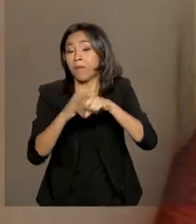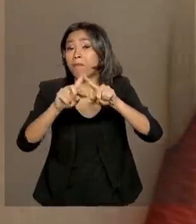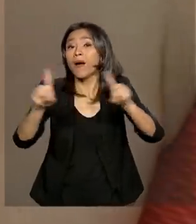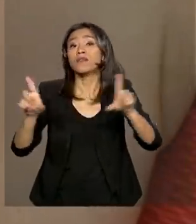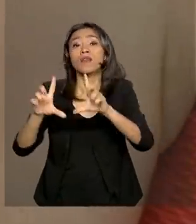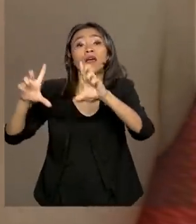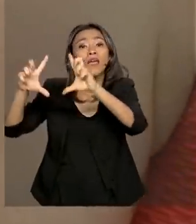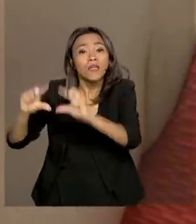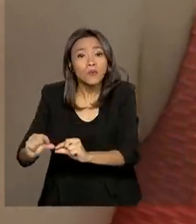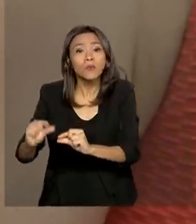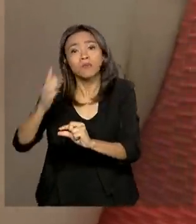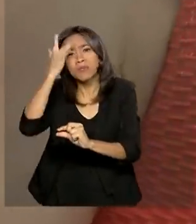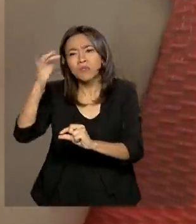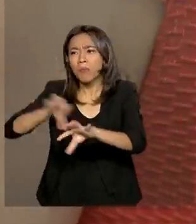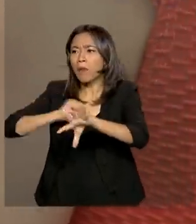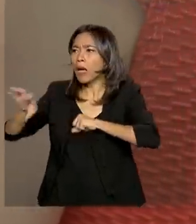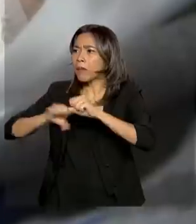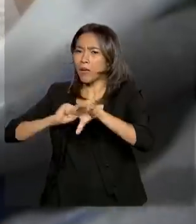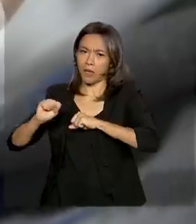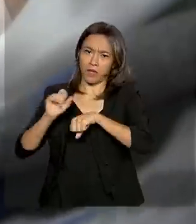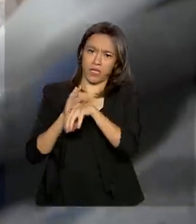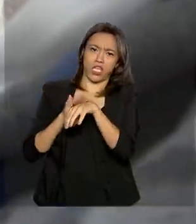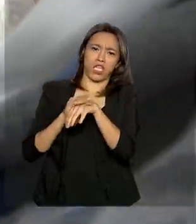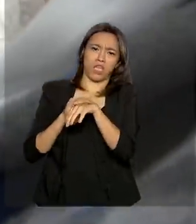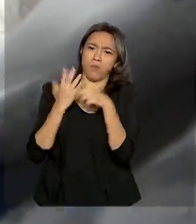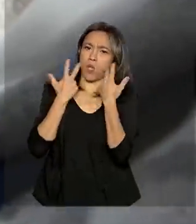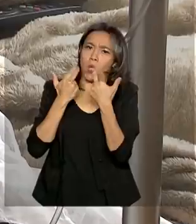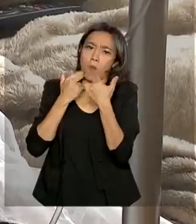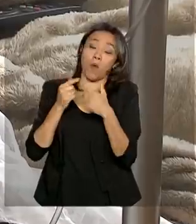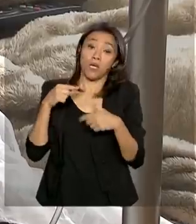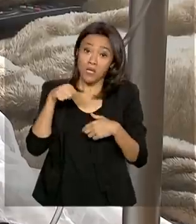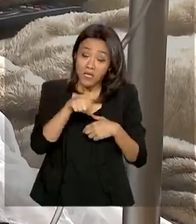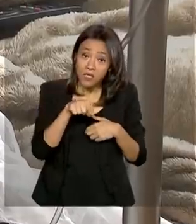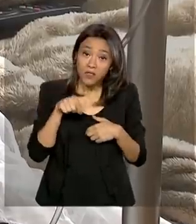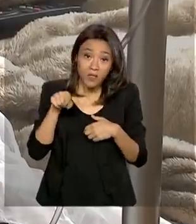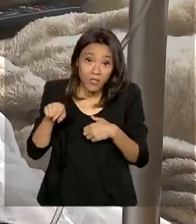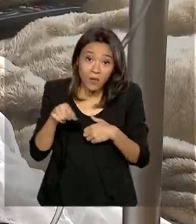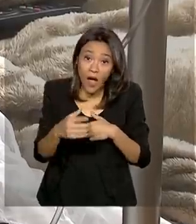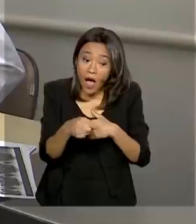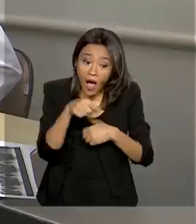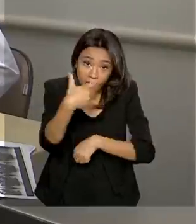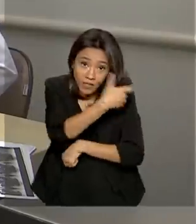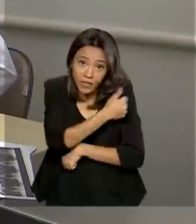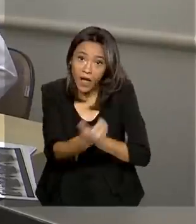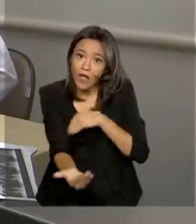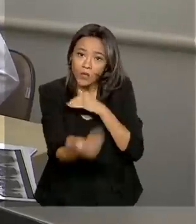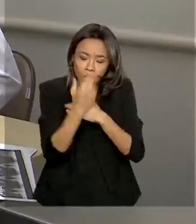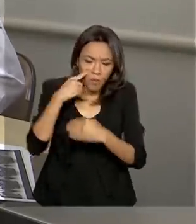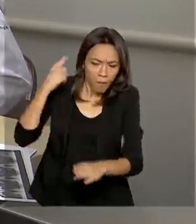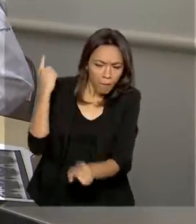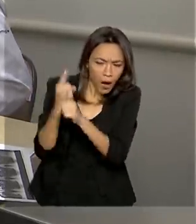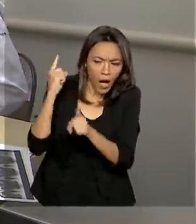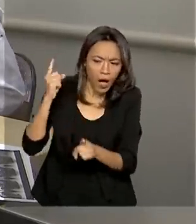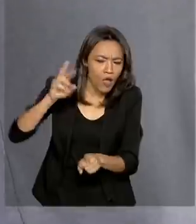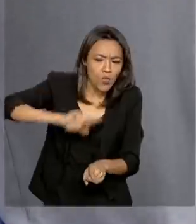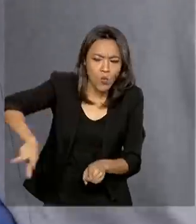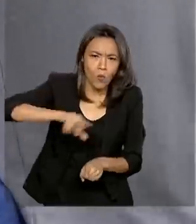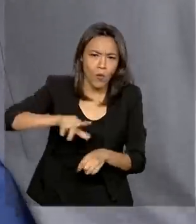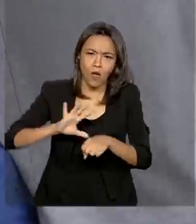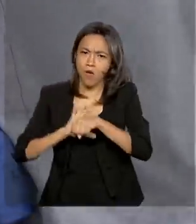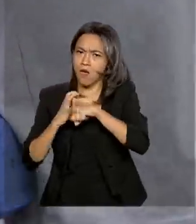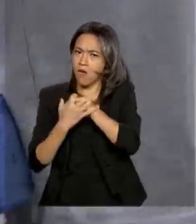pessoas peguem gripe comum, o que ajuda os profissionais de saúde no diagnóstico da Covid-19,